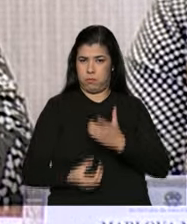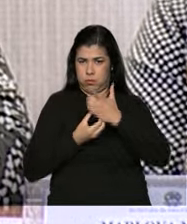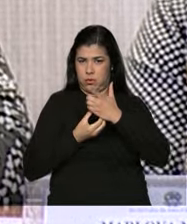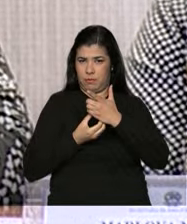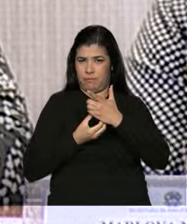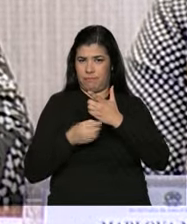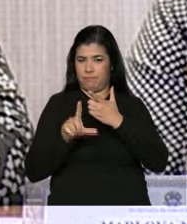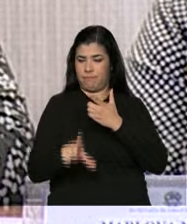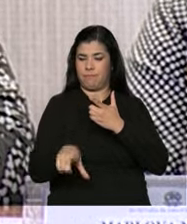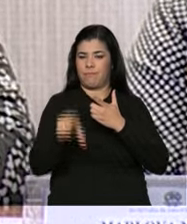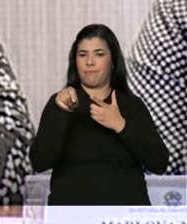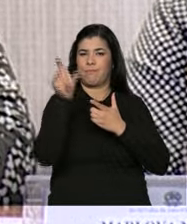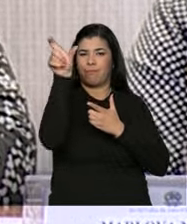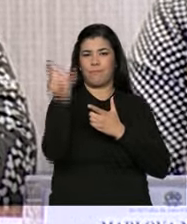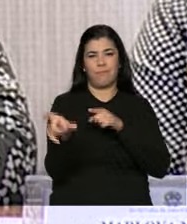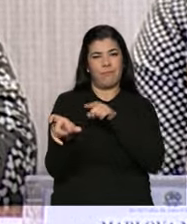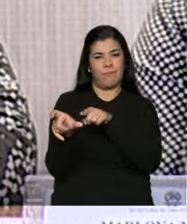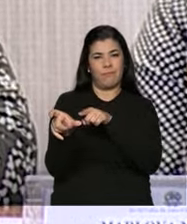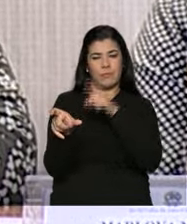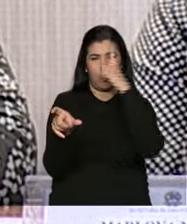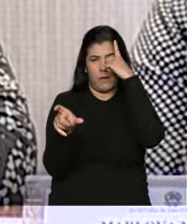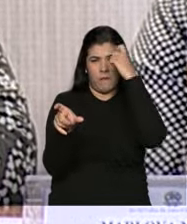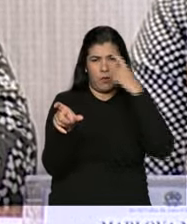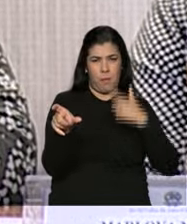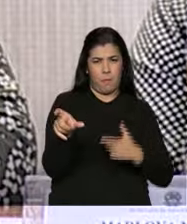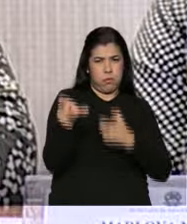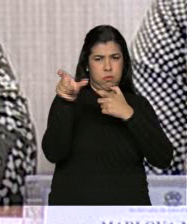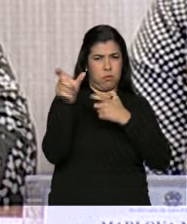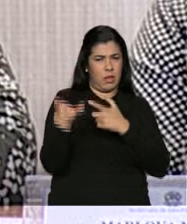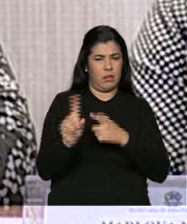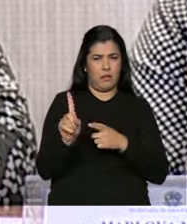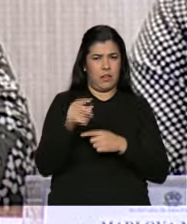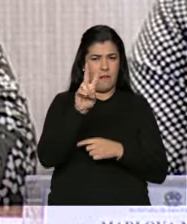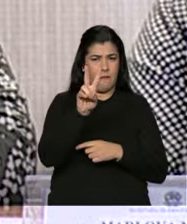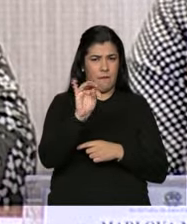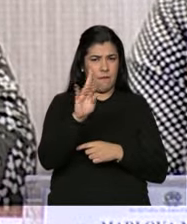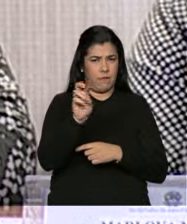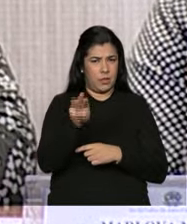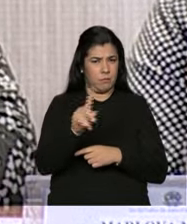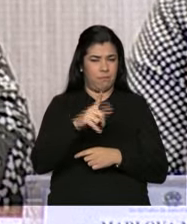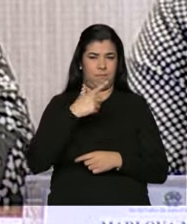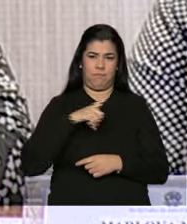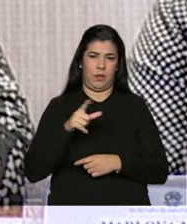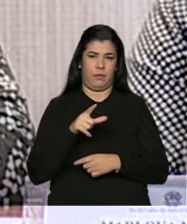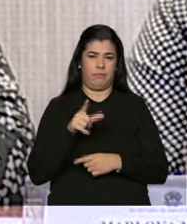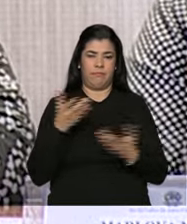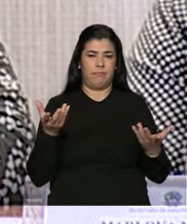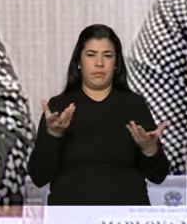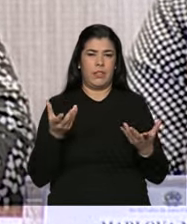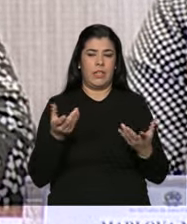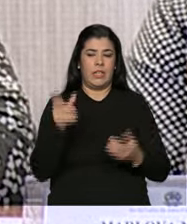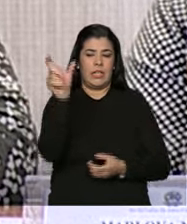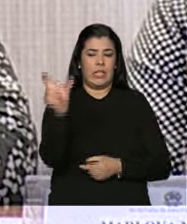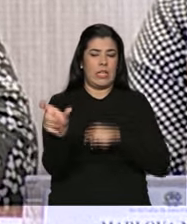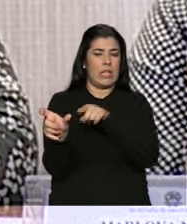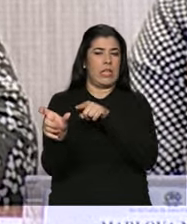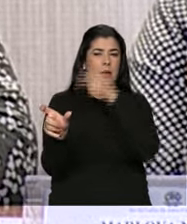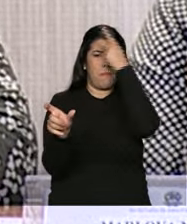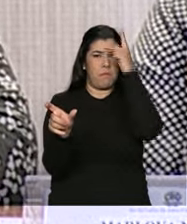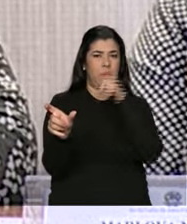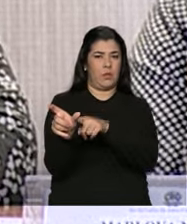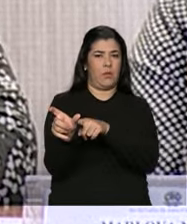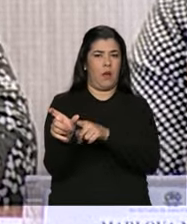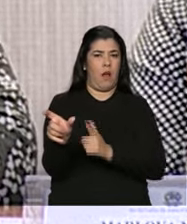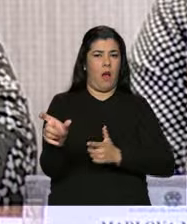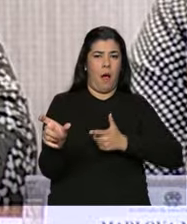né? A a vítima eh que é posta através de quando alguém dispara